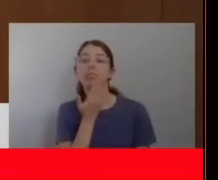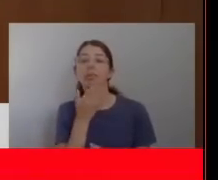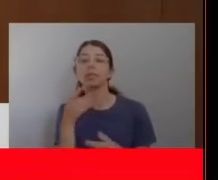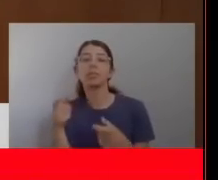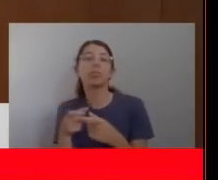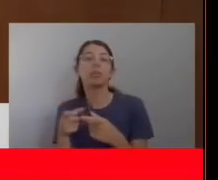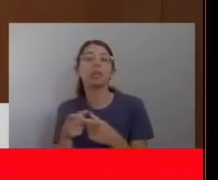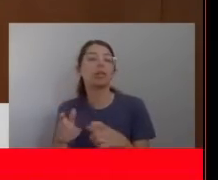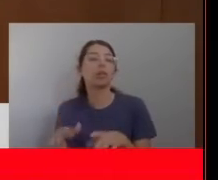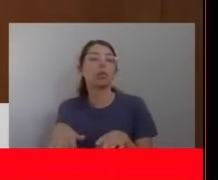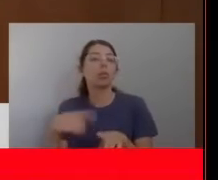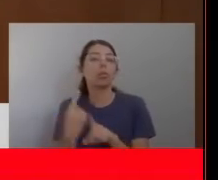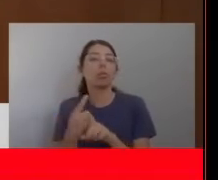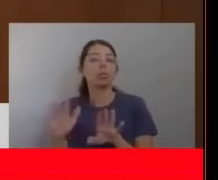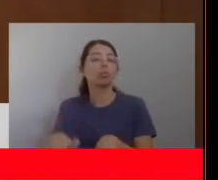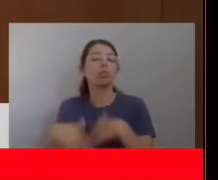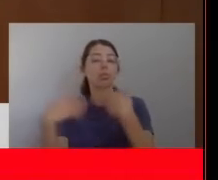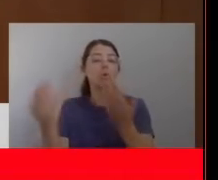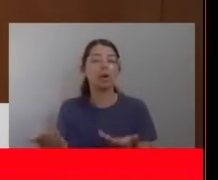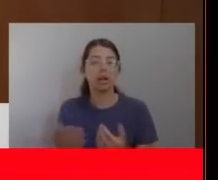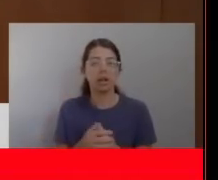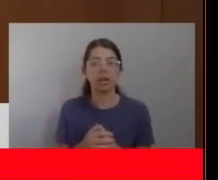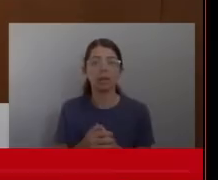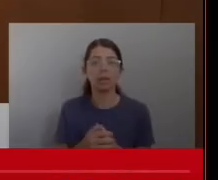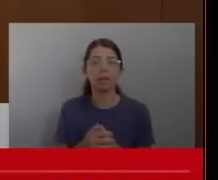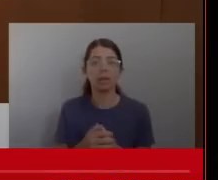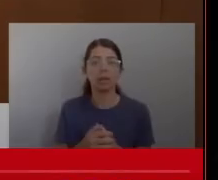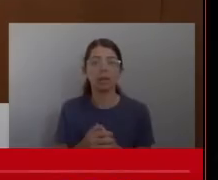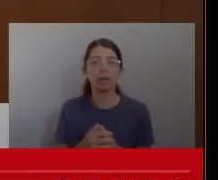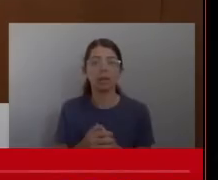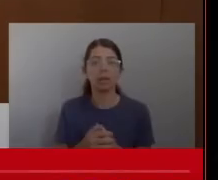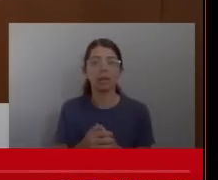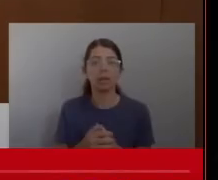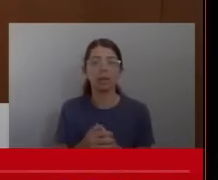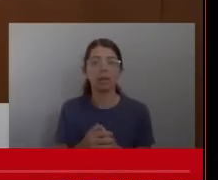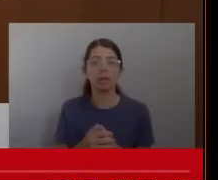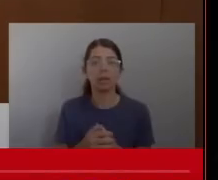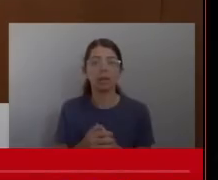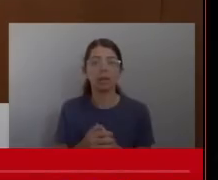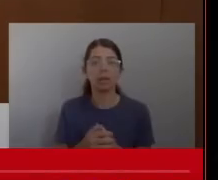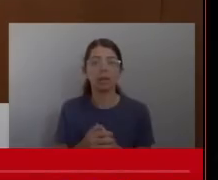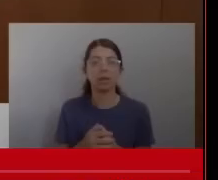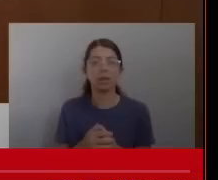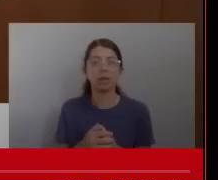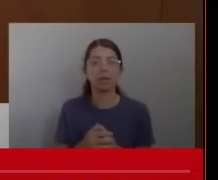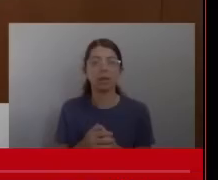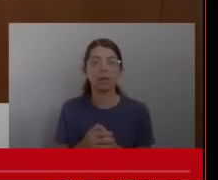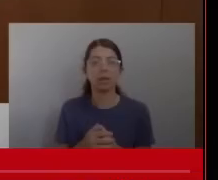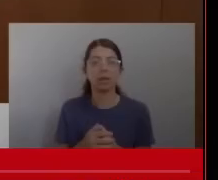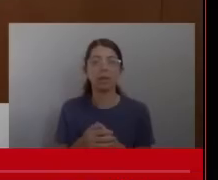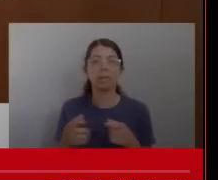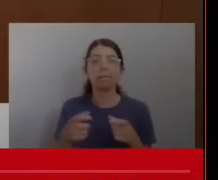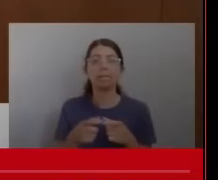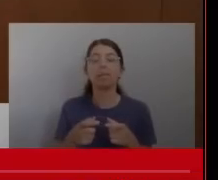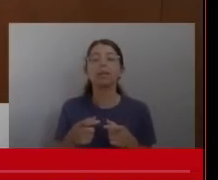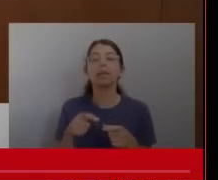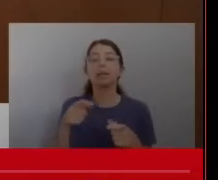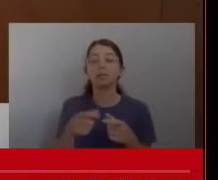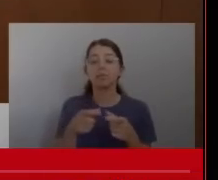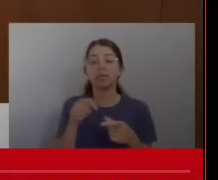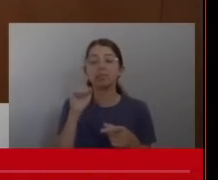para ainda por cima plateia em pé dos camarotes